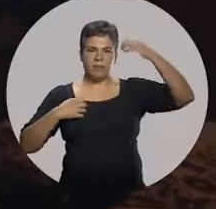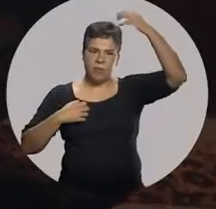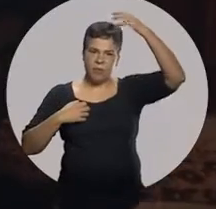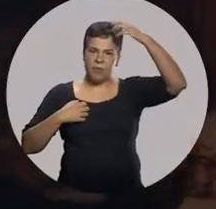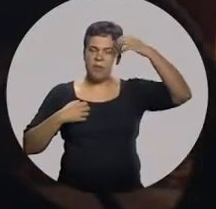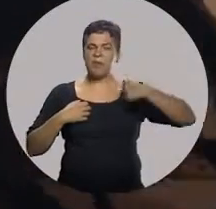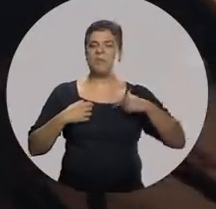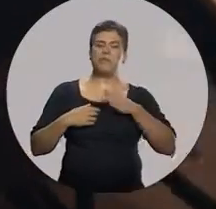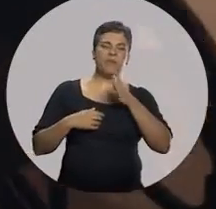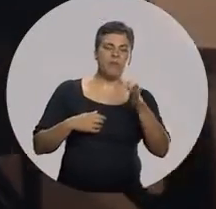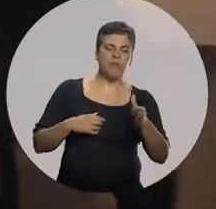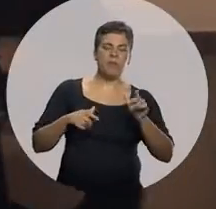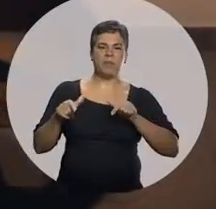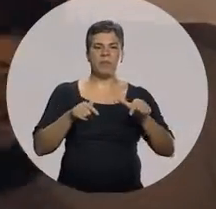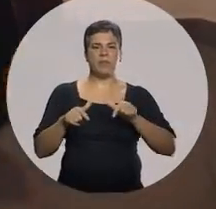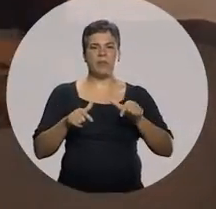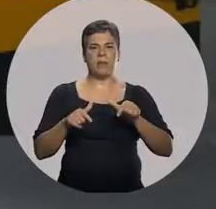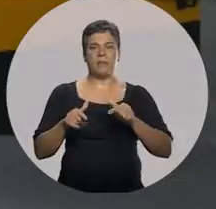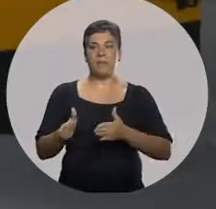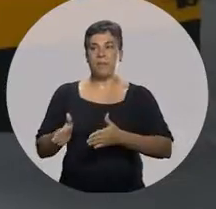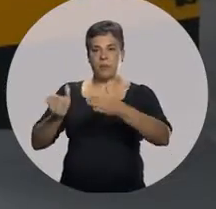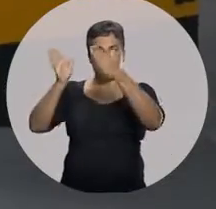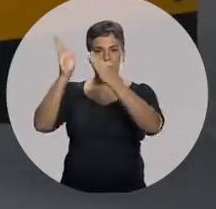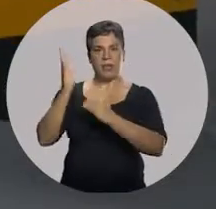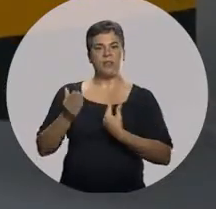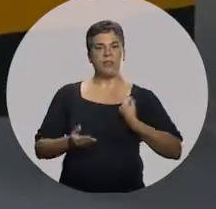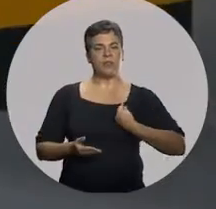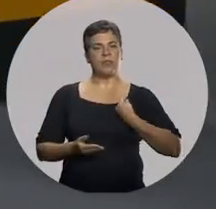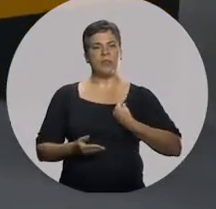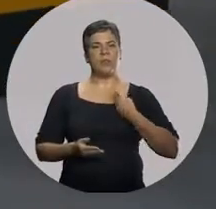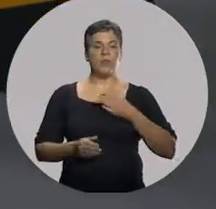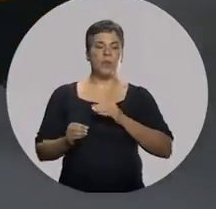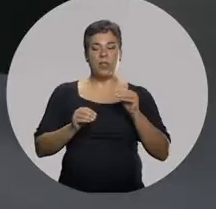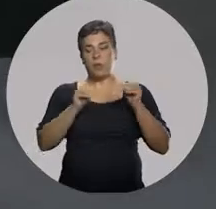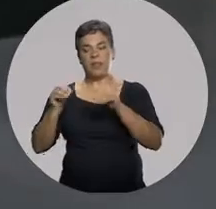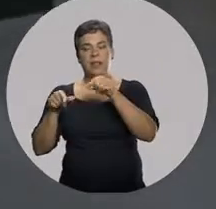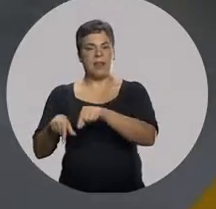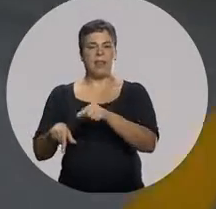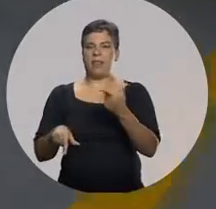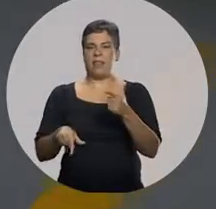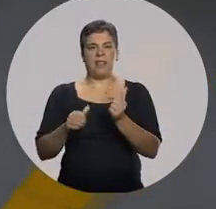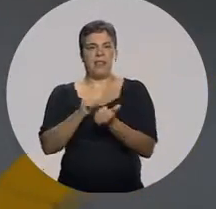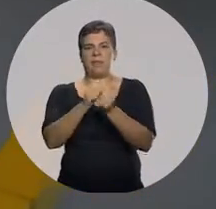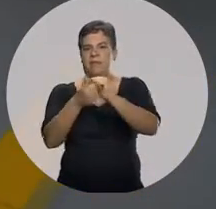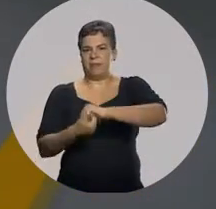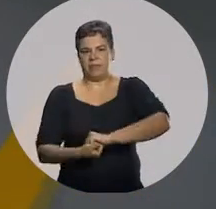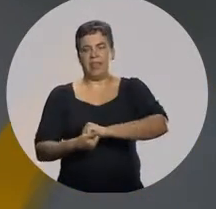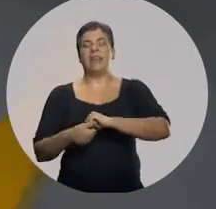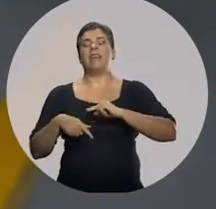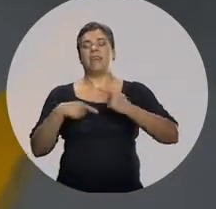meu banho, vou para o meu trabalho. O prédio onde eu moro, quando eu fui morar lá, não era